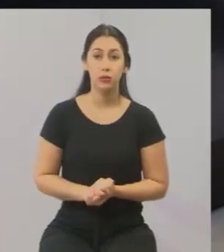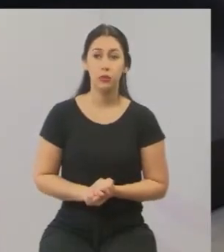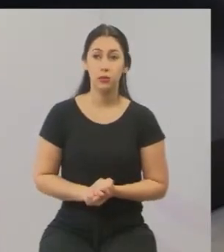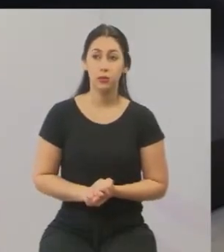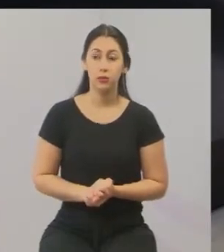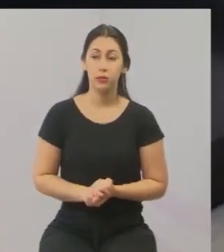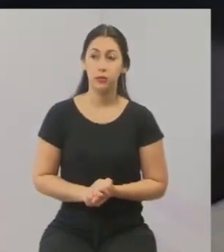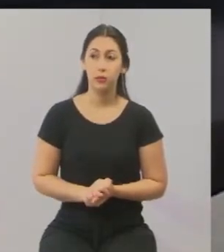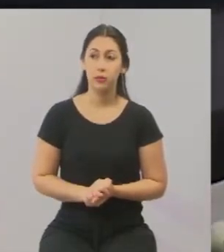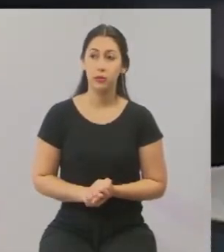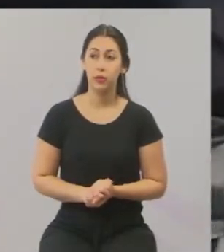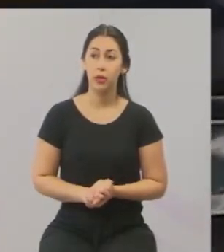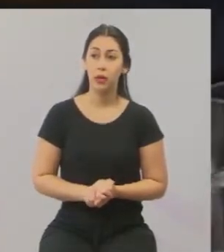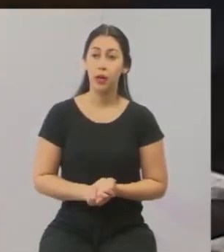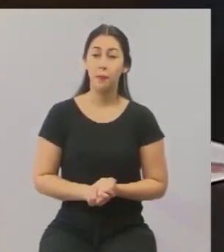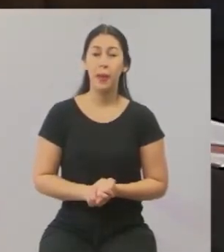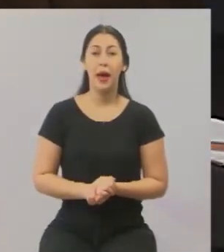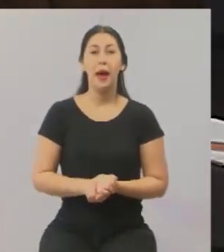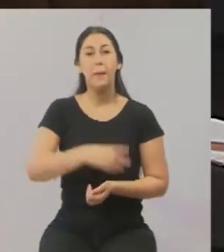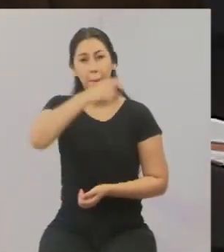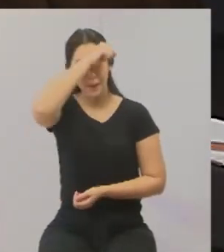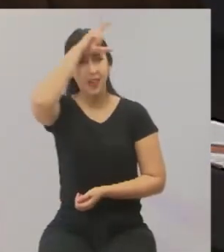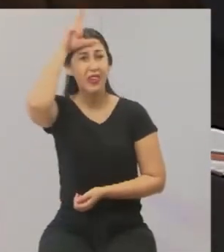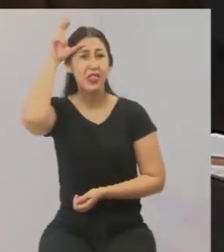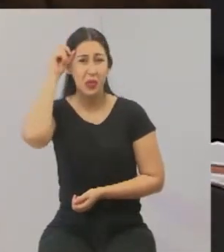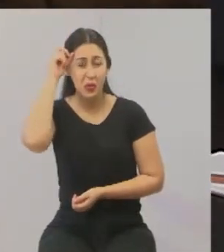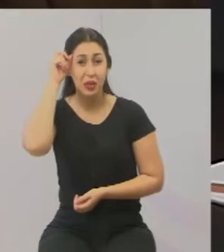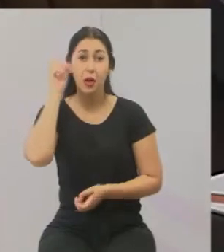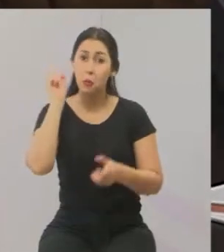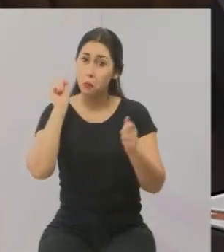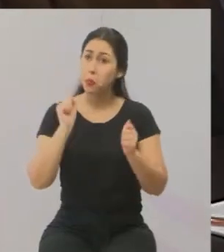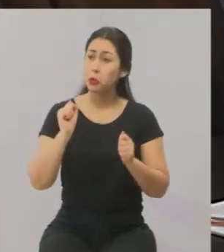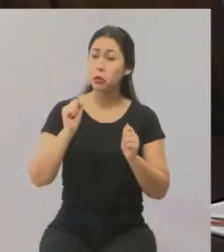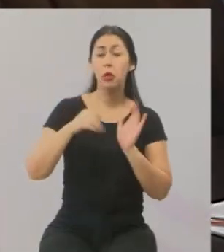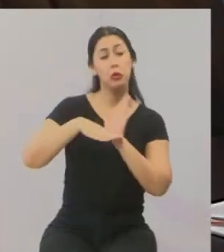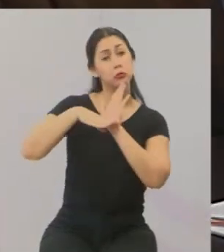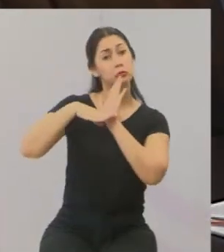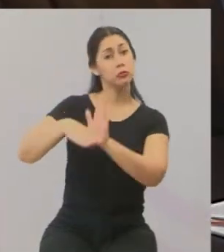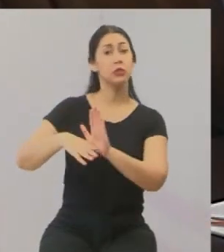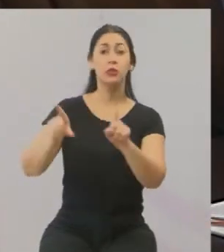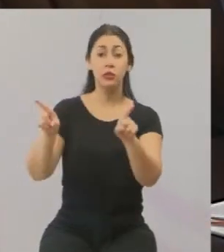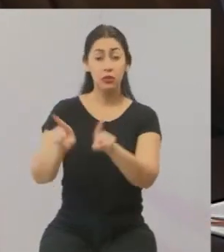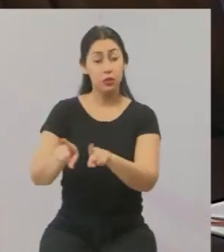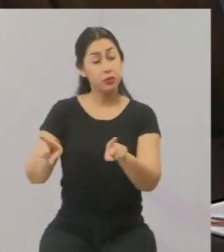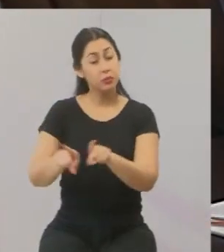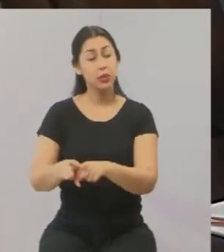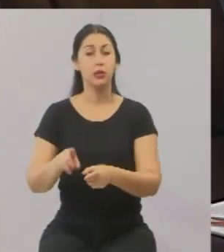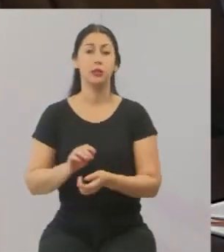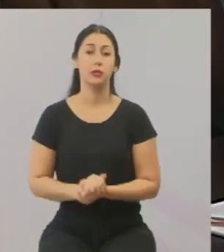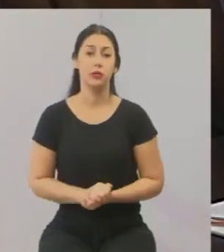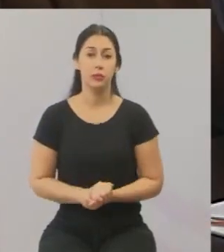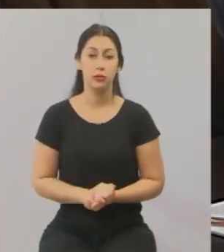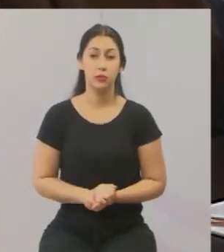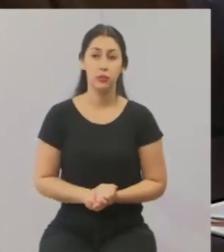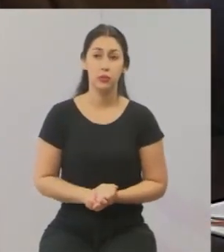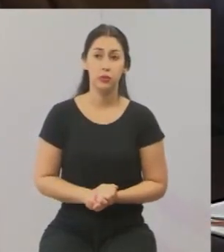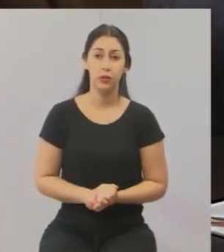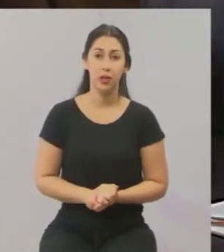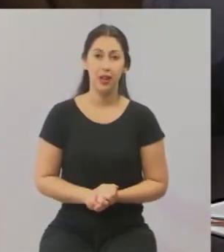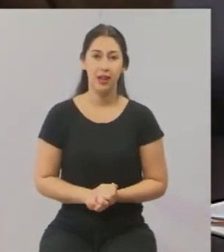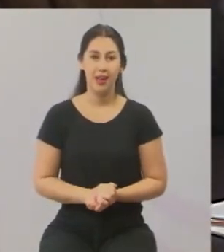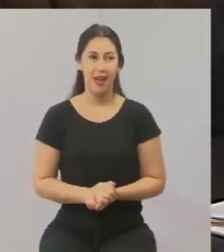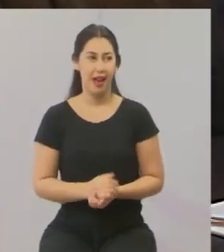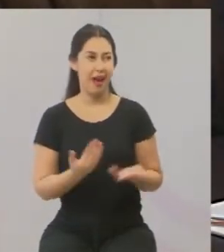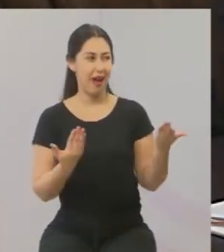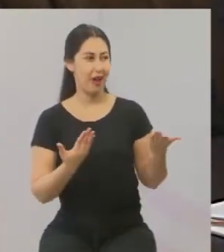poder a Prefeitura, através do Meio Ambiente, fazer a parte deles, né? O dever de casa aí, que é fazer o resto da poda. Do jeito que está, não